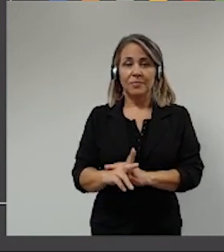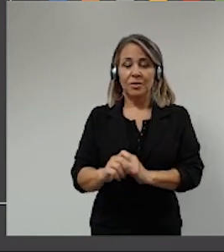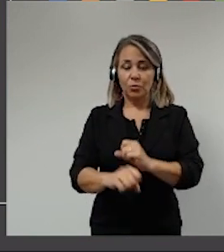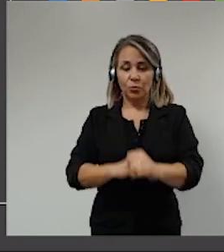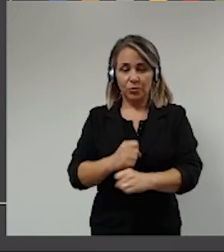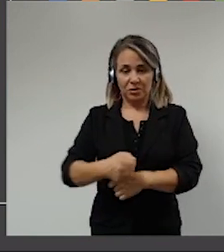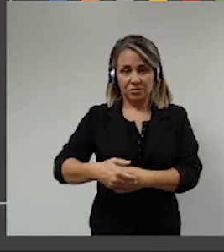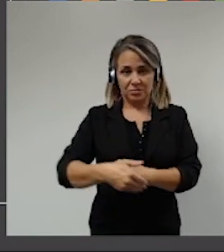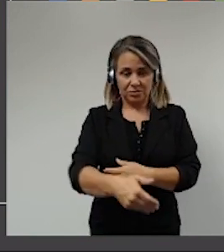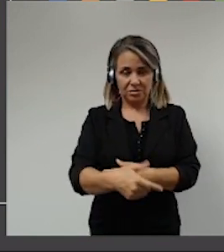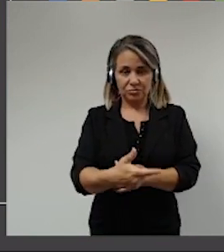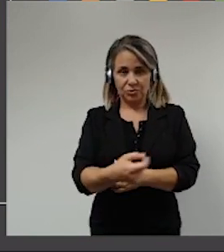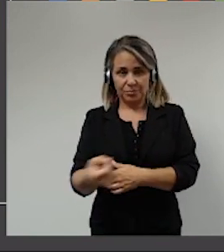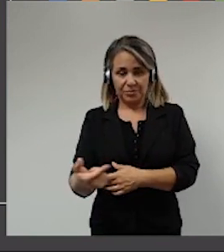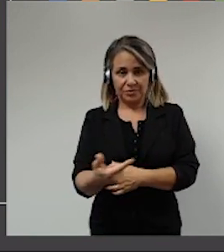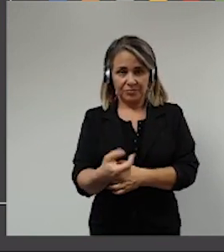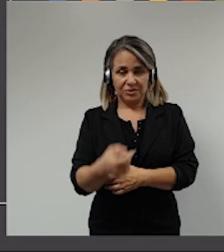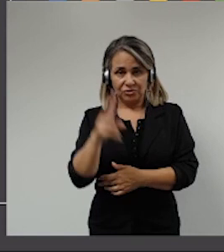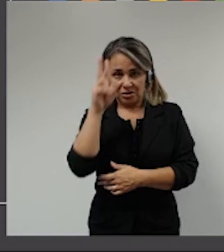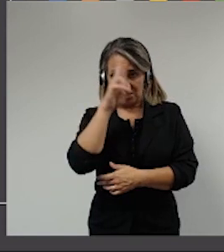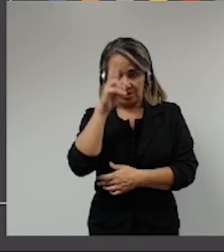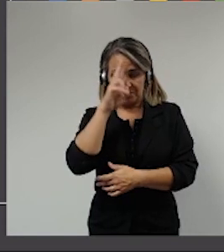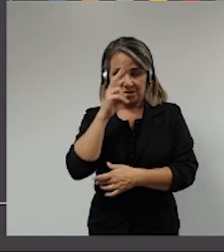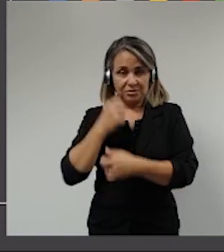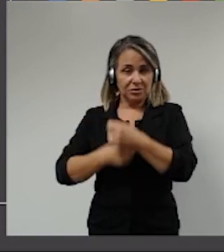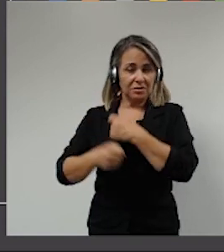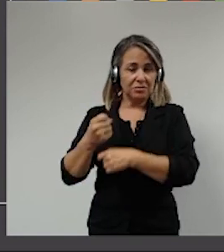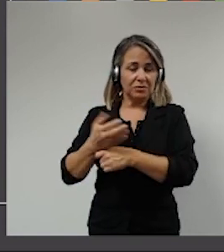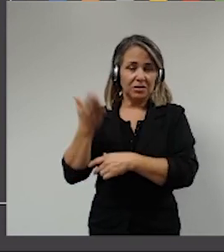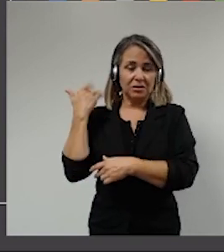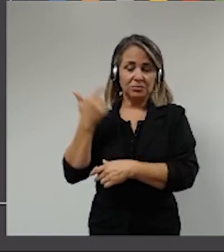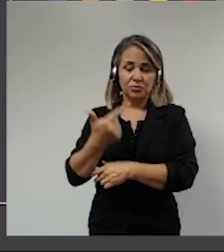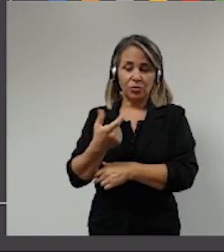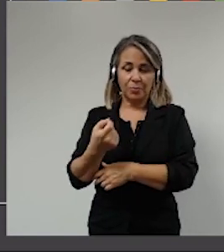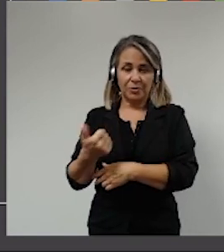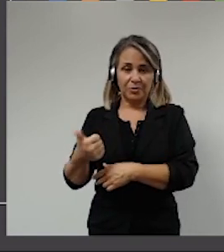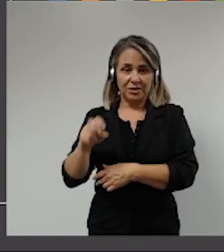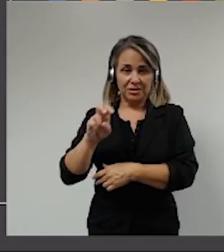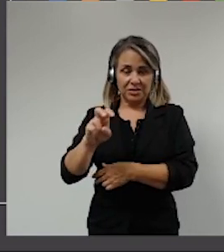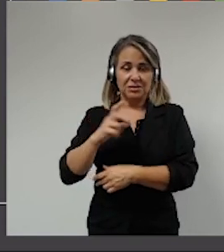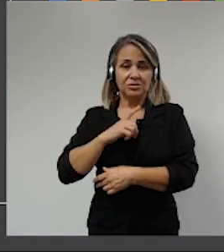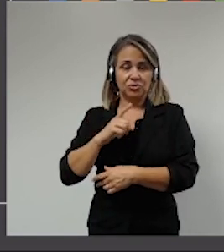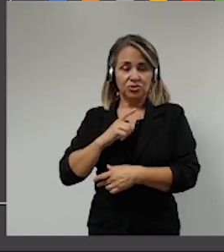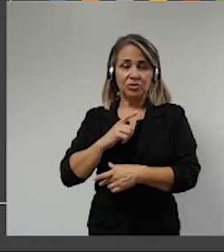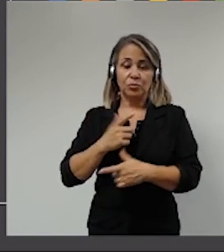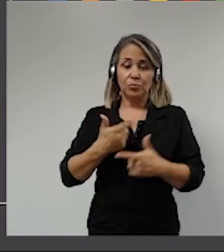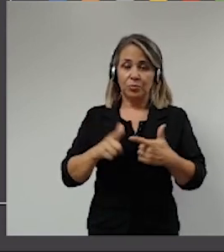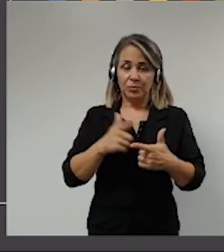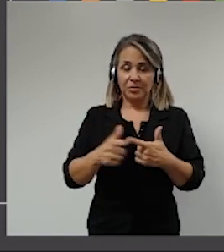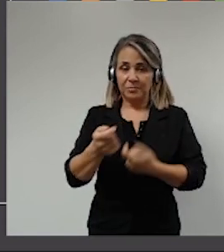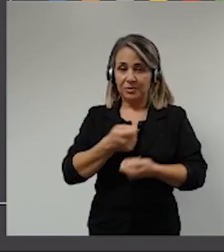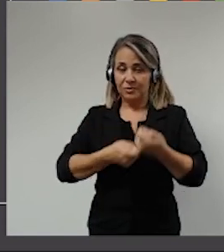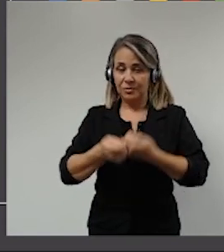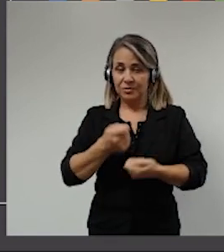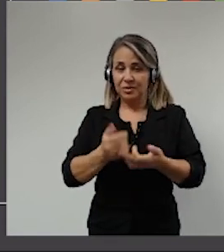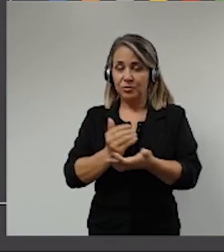esse ano. Lembrando que em 2015, a gente estava passando por uma crise econômica que